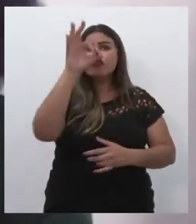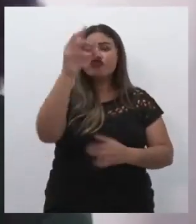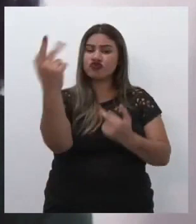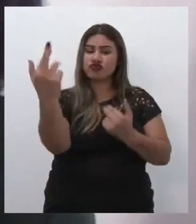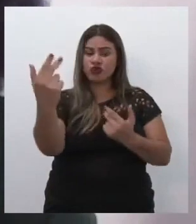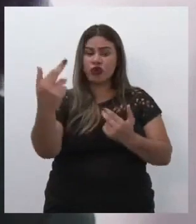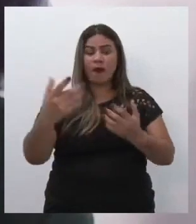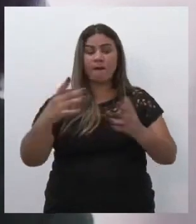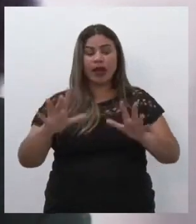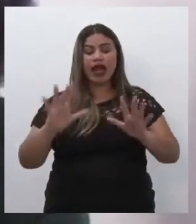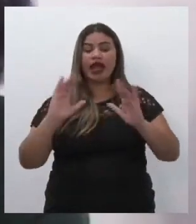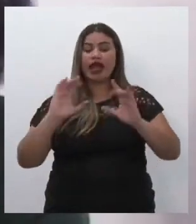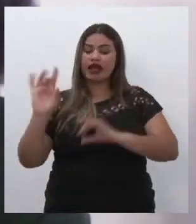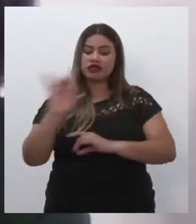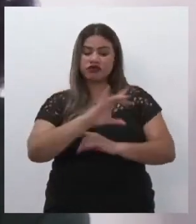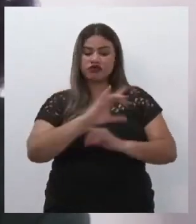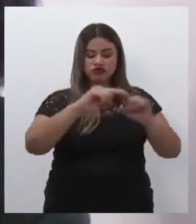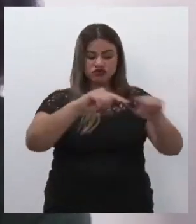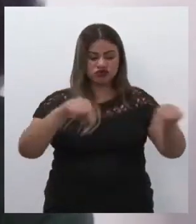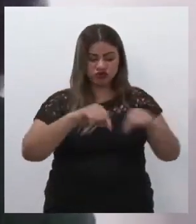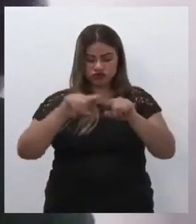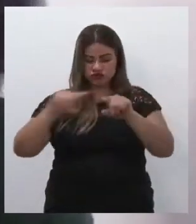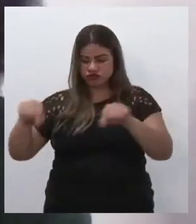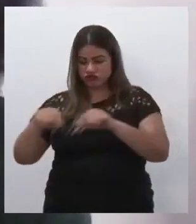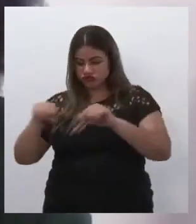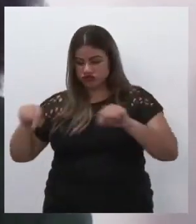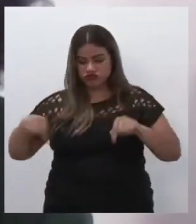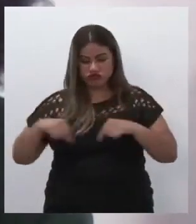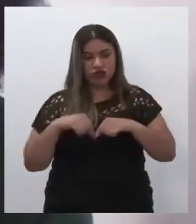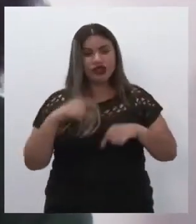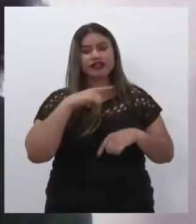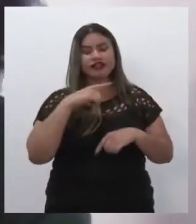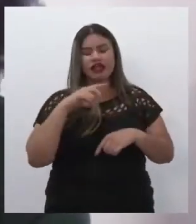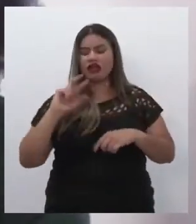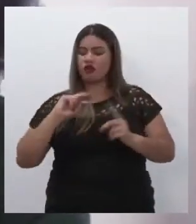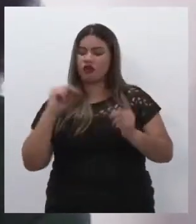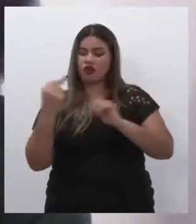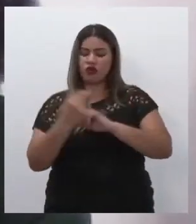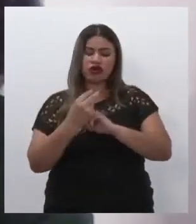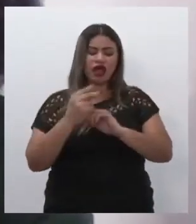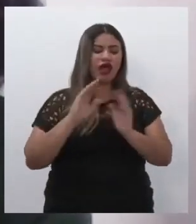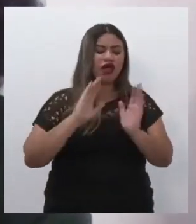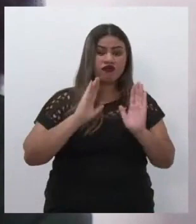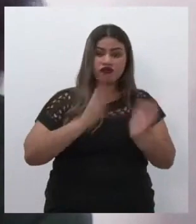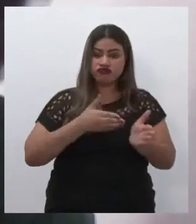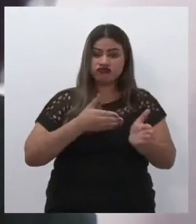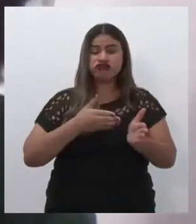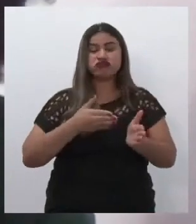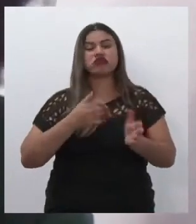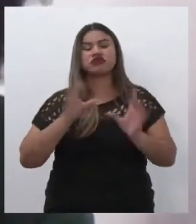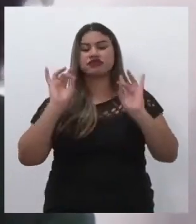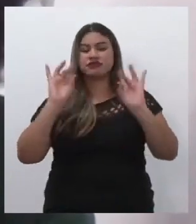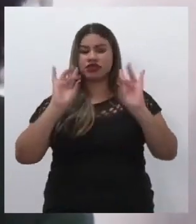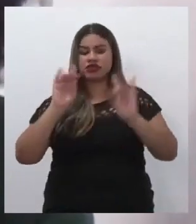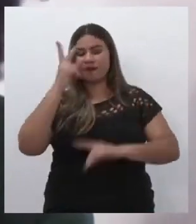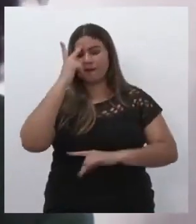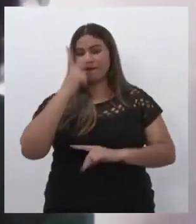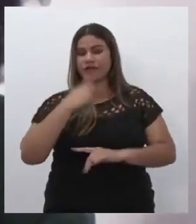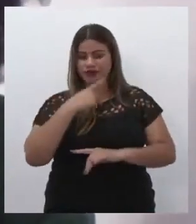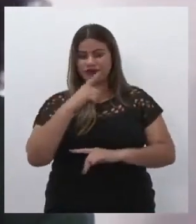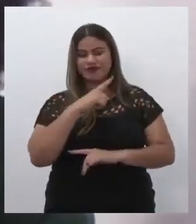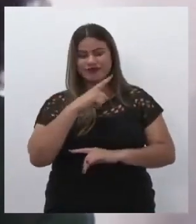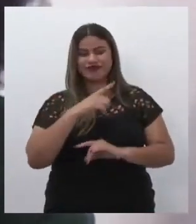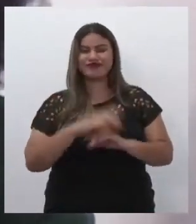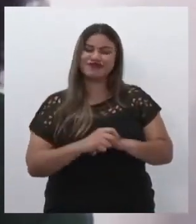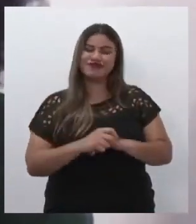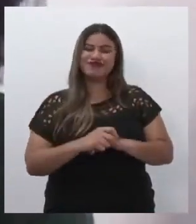turma e ela vai ter que ter um olhar, um direcionamento especial e individual para ela. Então, eu